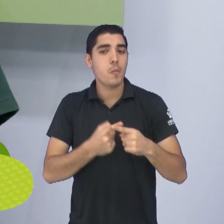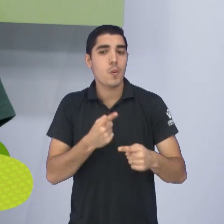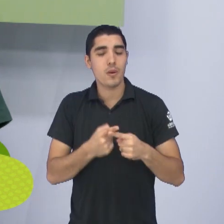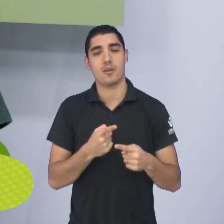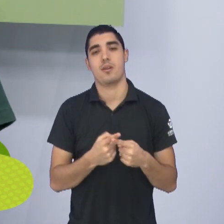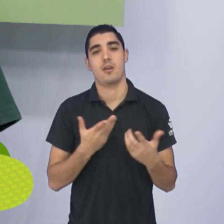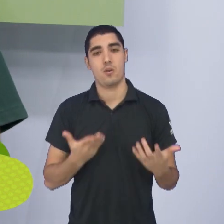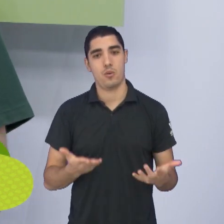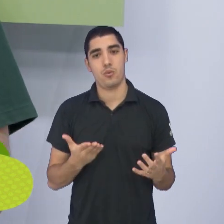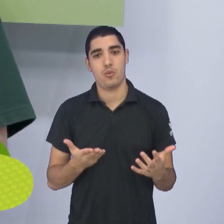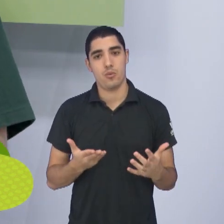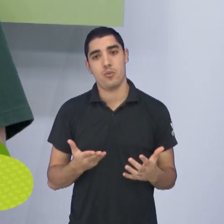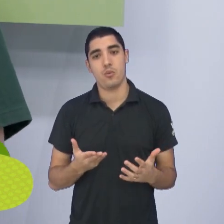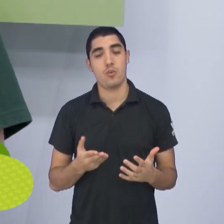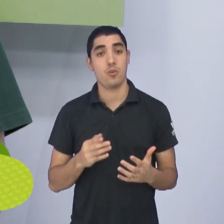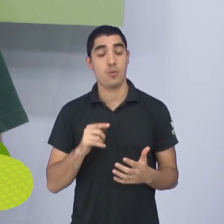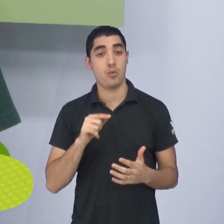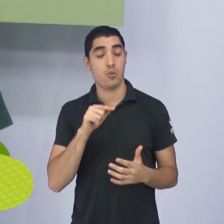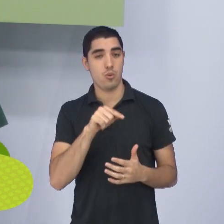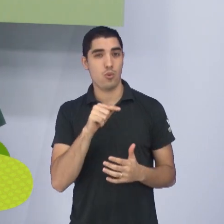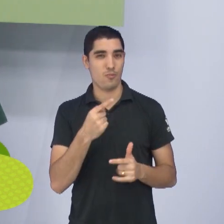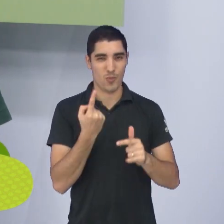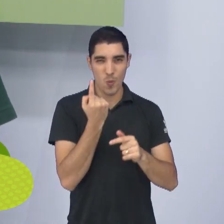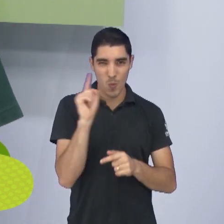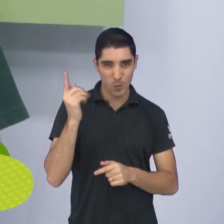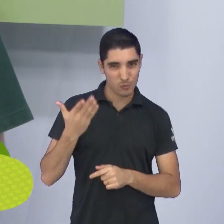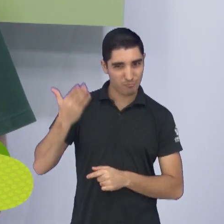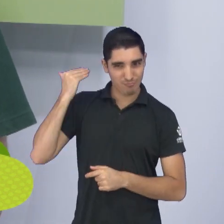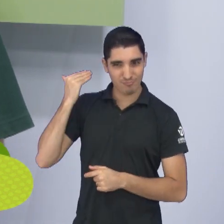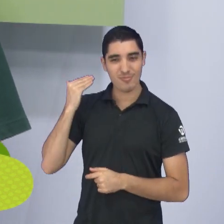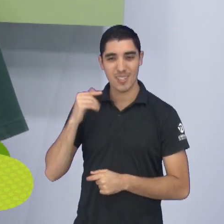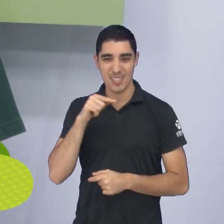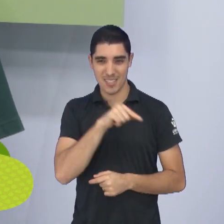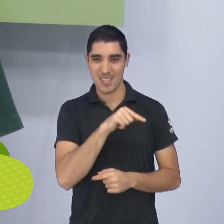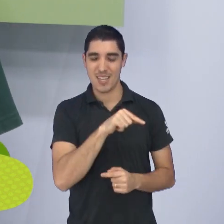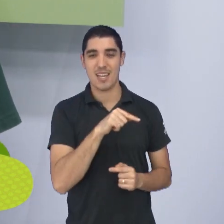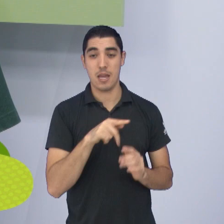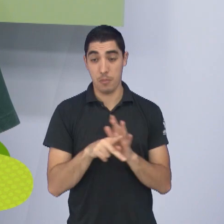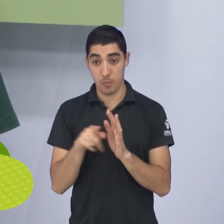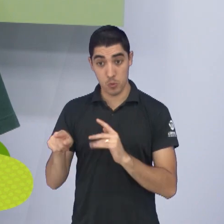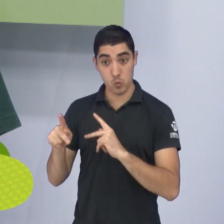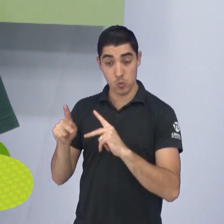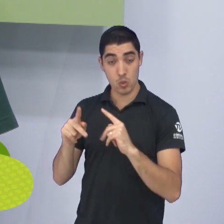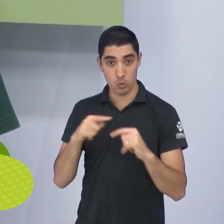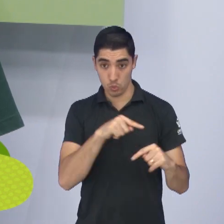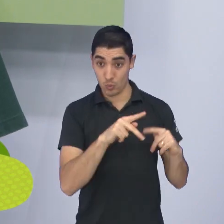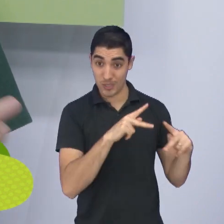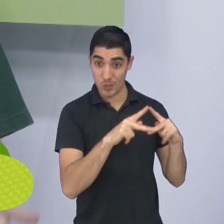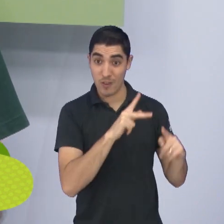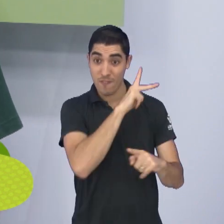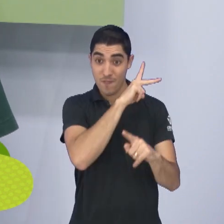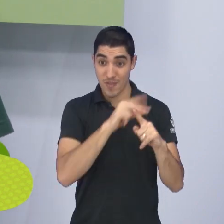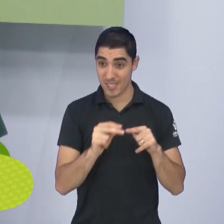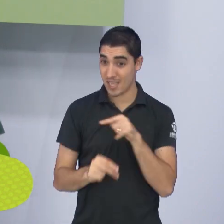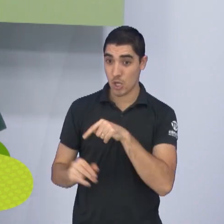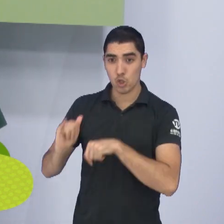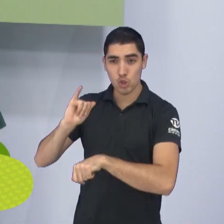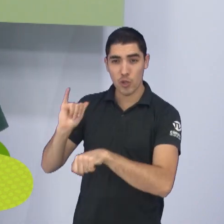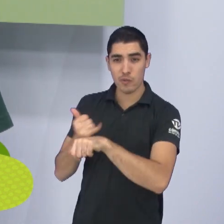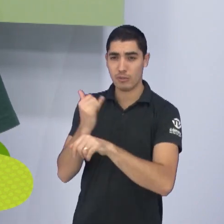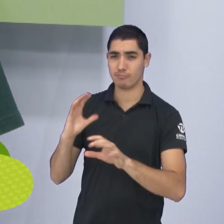ver o resultado do último jogo da primeira fase, né? Que o São José bateu o Joinville 3-0 de maneira fácil,